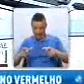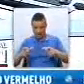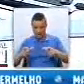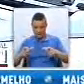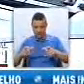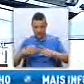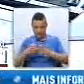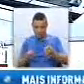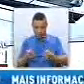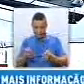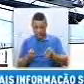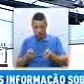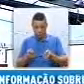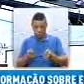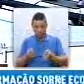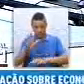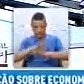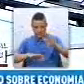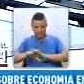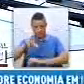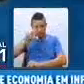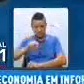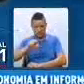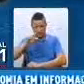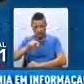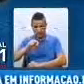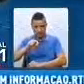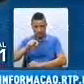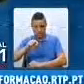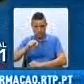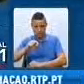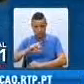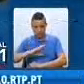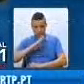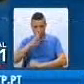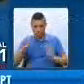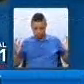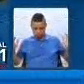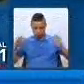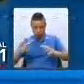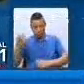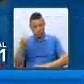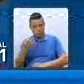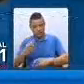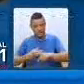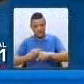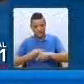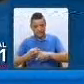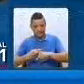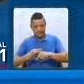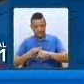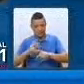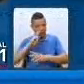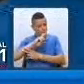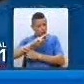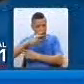co-organizador. E fizemos também com vista a atrair e tornar o Porto mais atrativo em termos turísticos. E